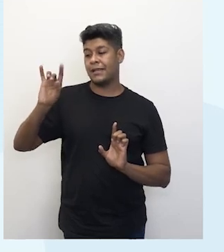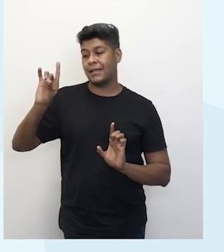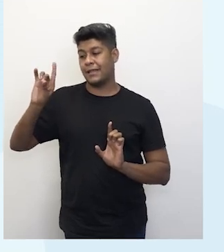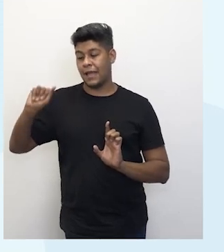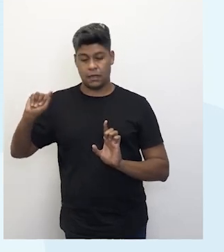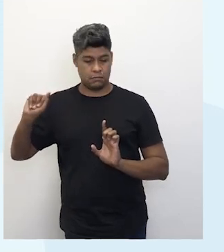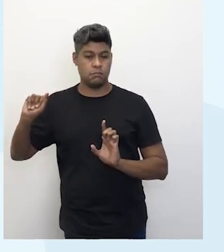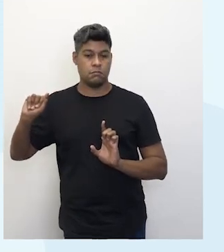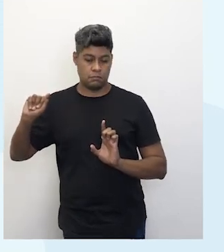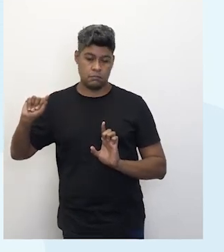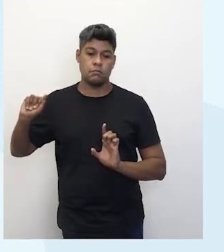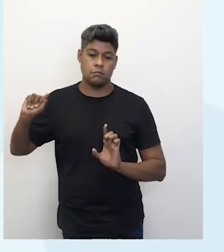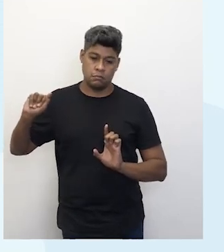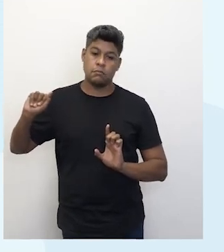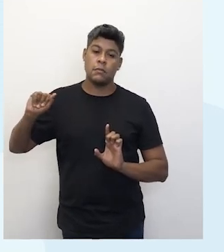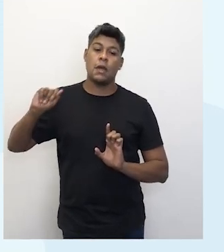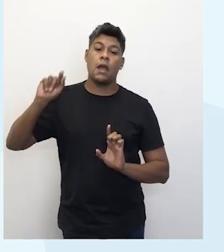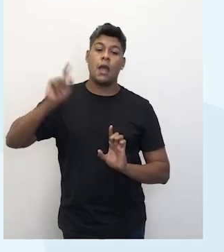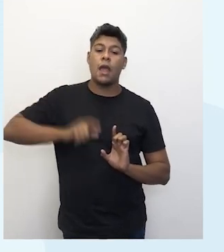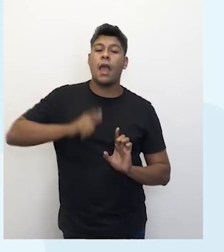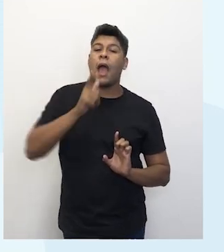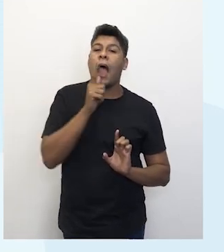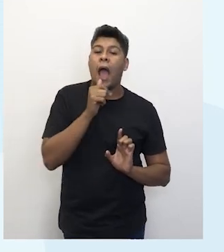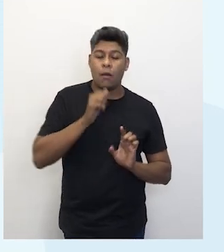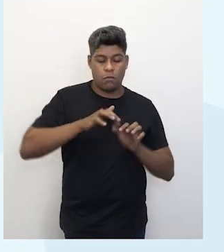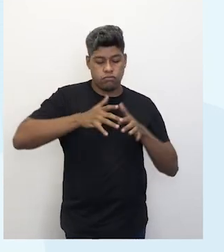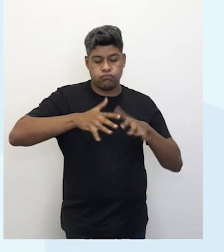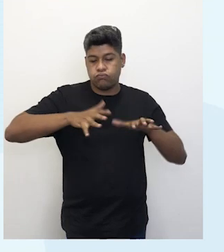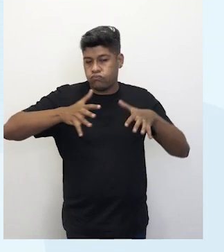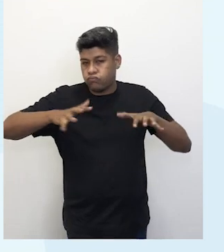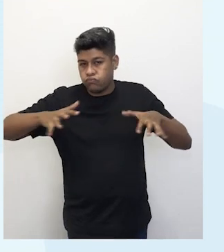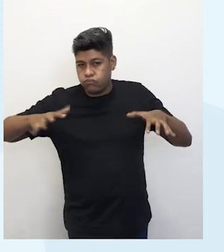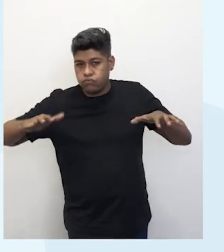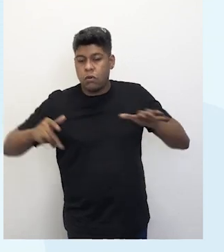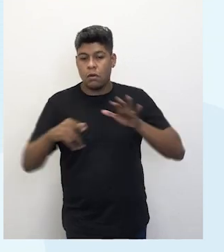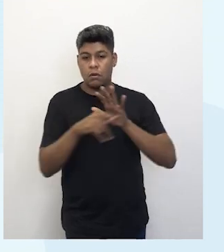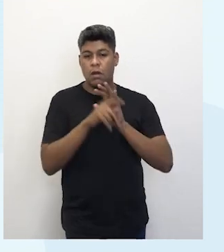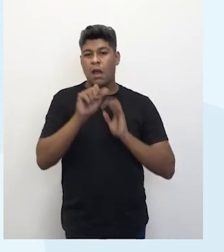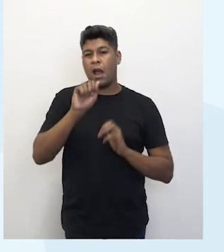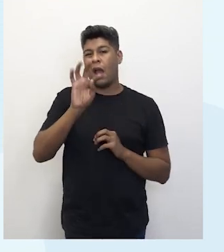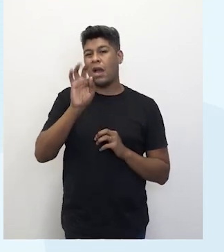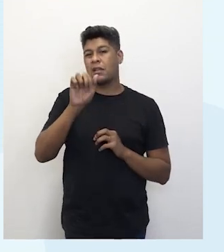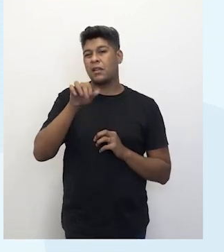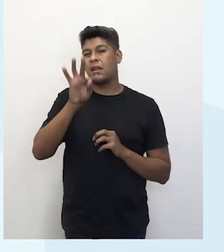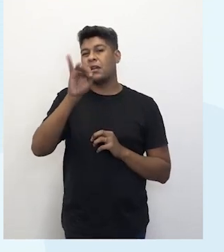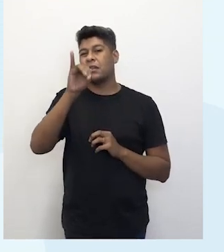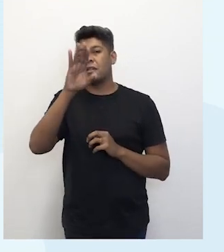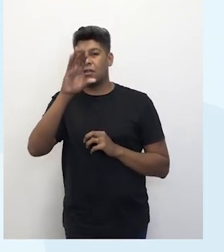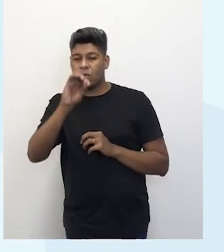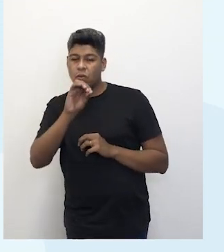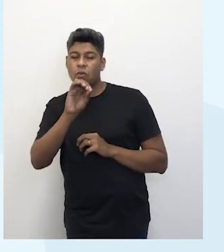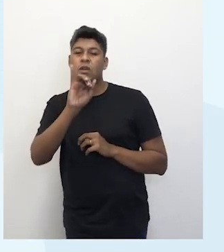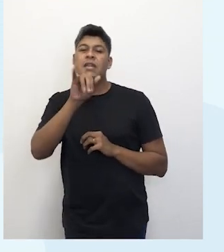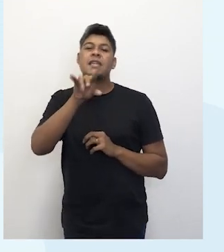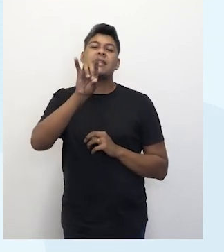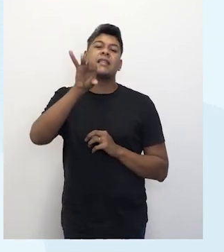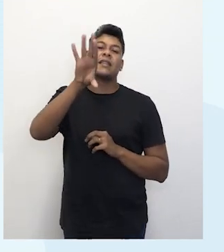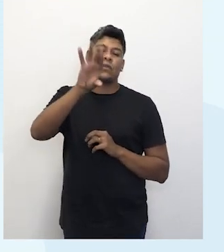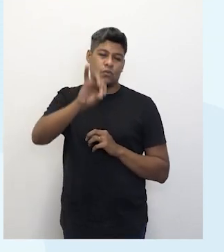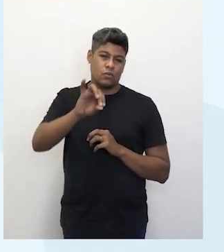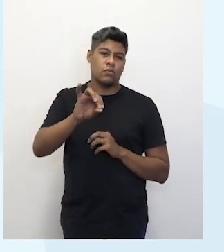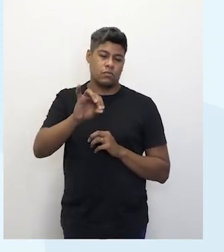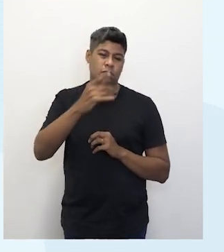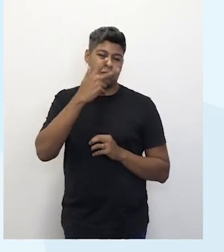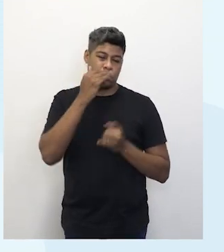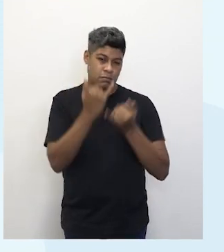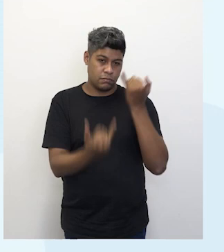Antártida dessas a faixa de água de transição entre uma Atlântico e entre o índico daí